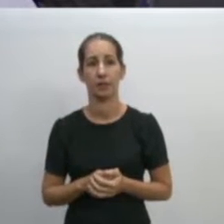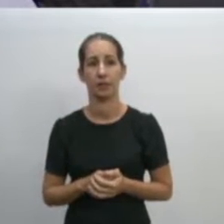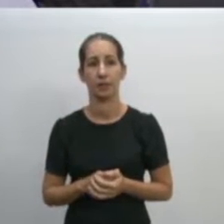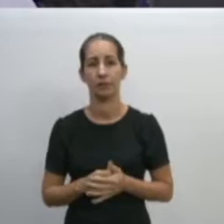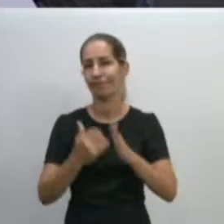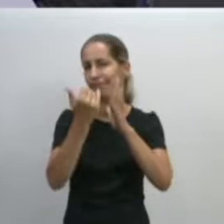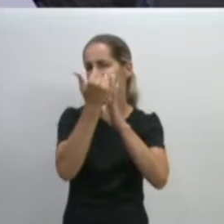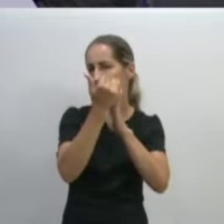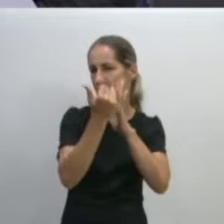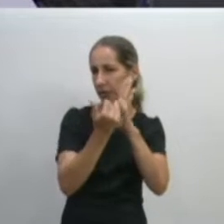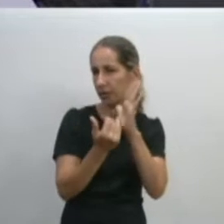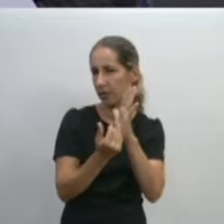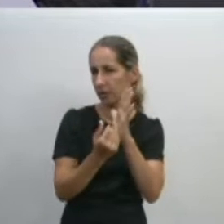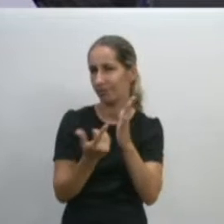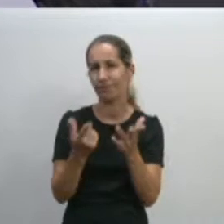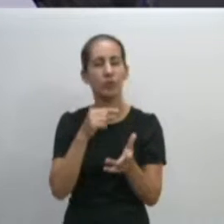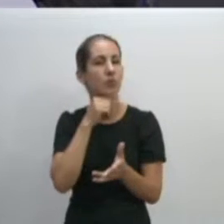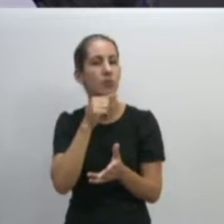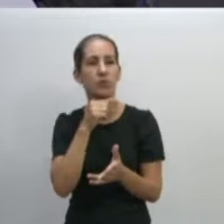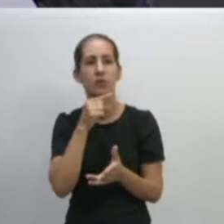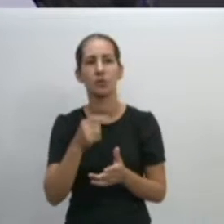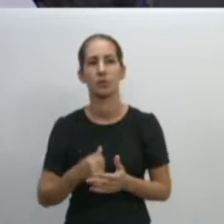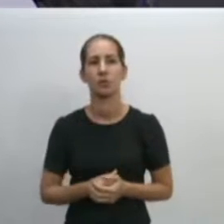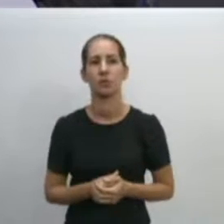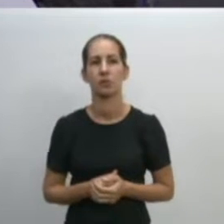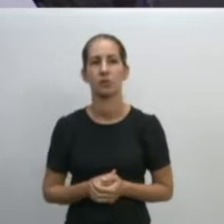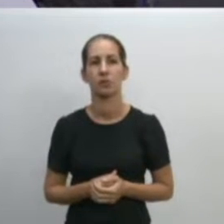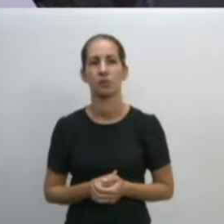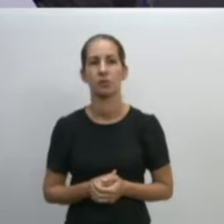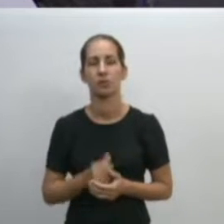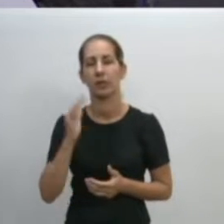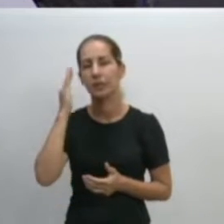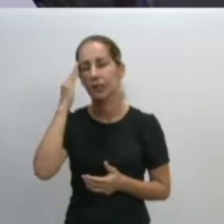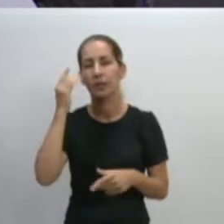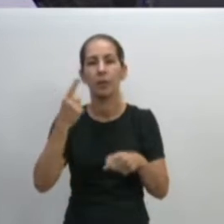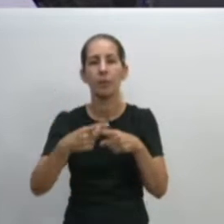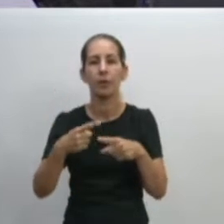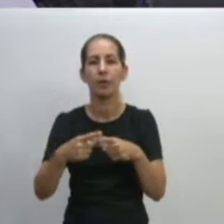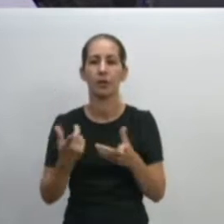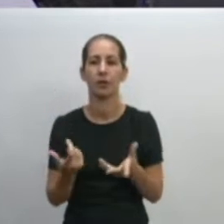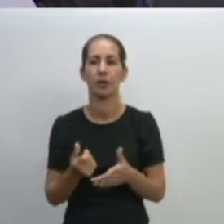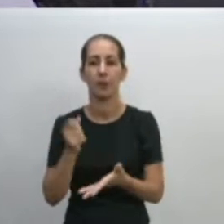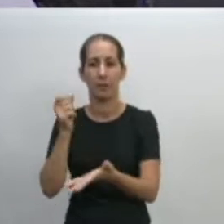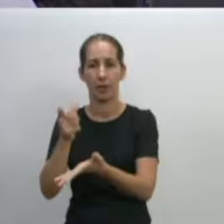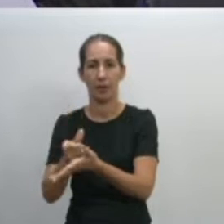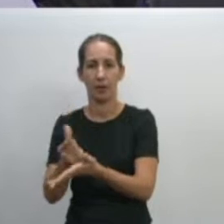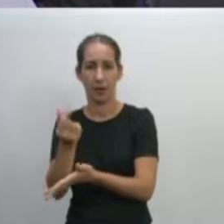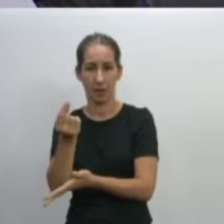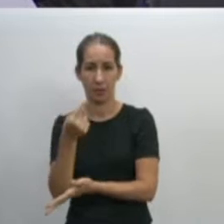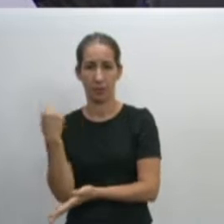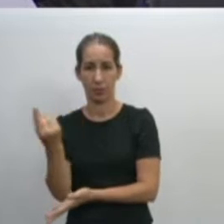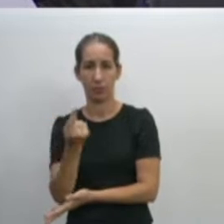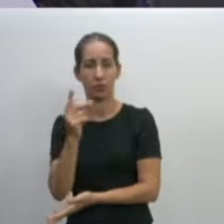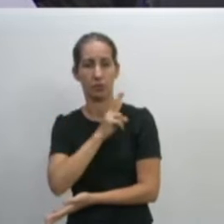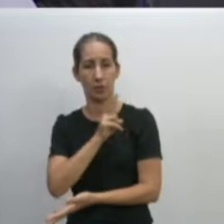ordem cronológica, aí eu não consigo entender, vereador Ranieri, por que quando os vereadores, quando é para pagar emenda de